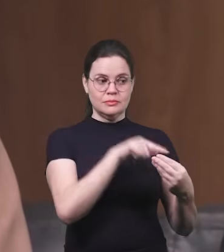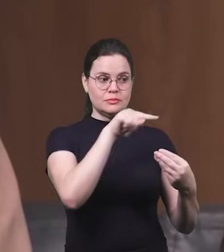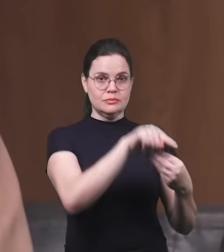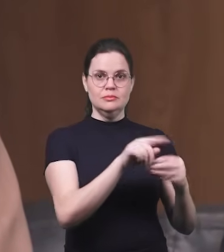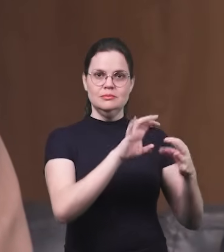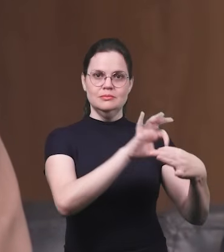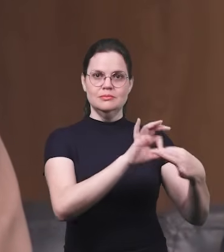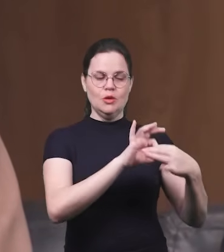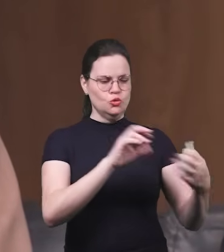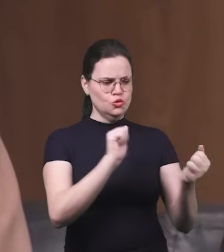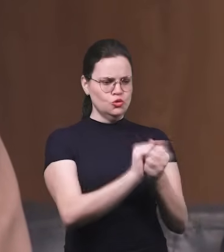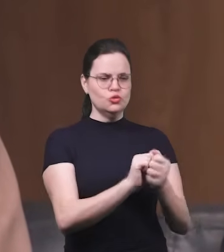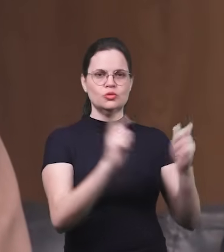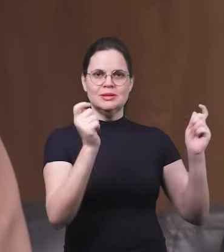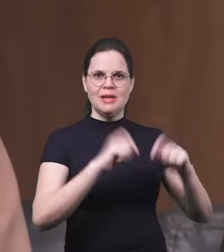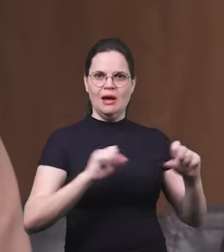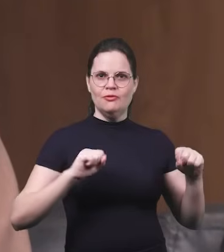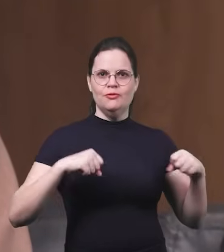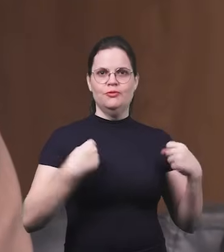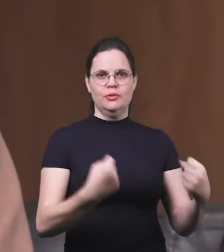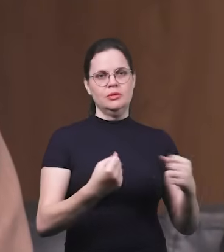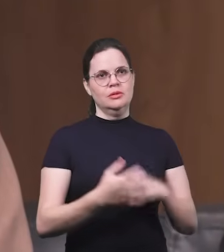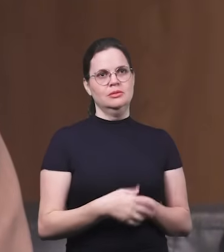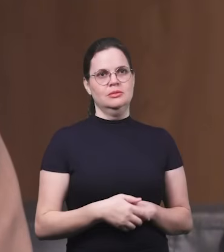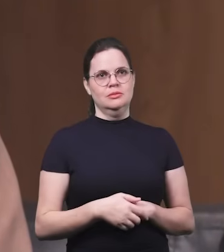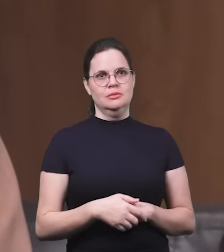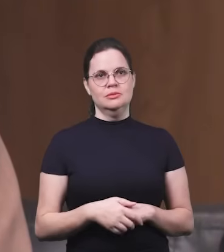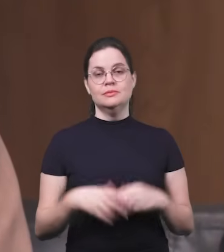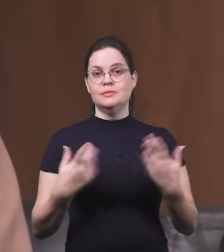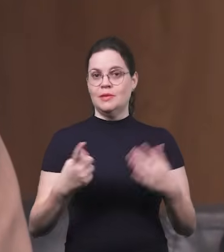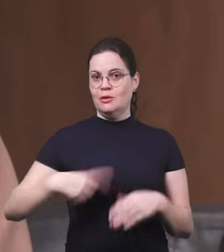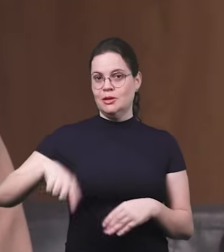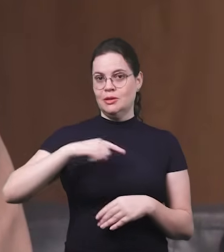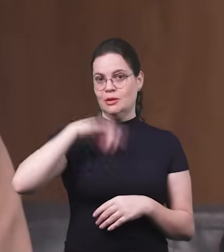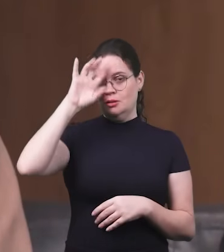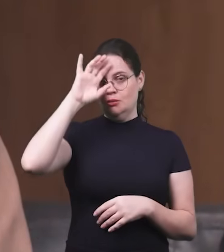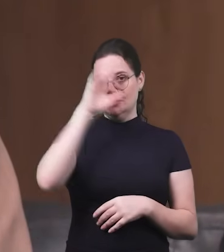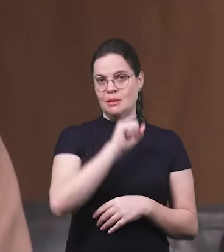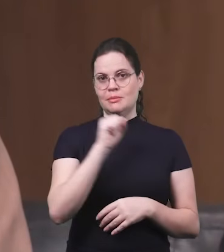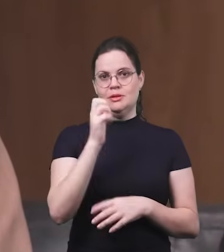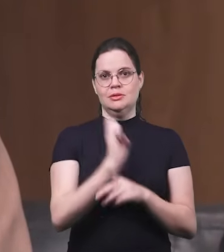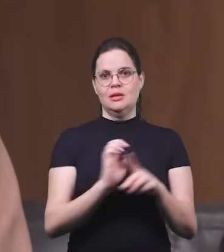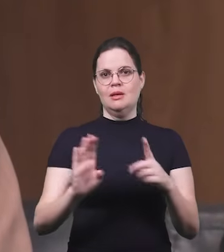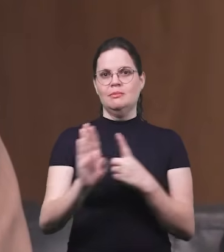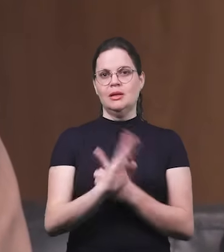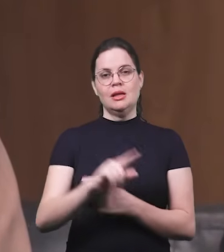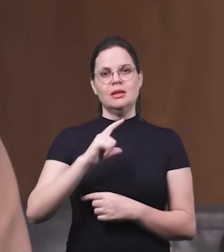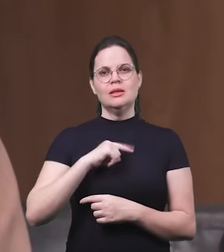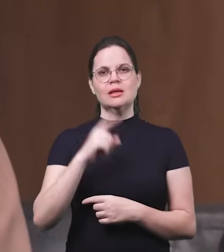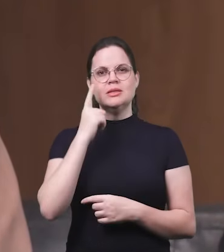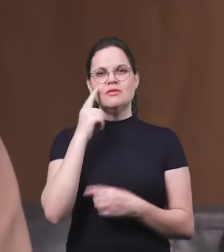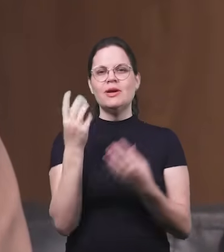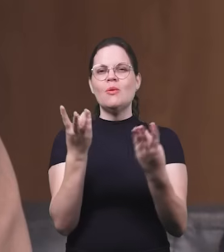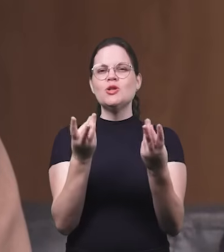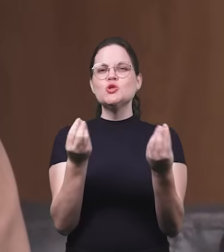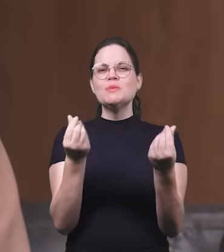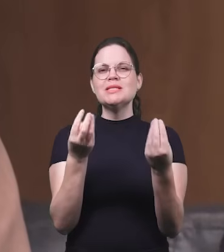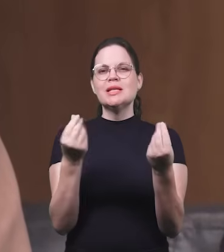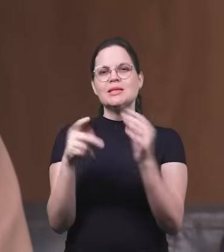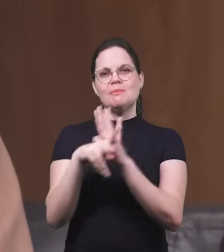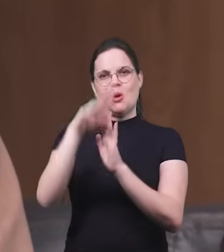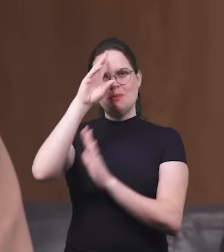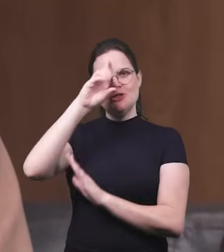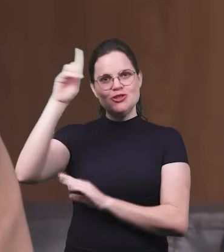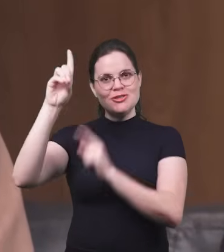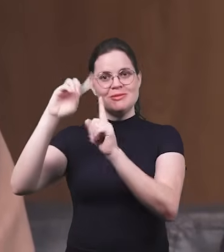estrutura humana, né? Que são os gravetos. Então, é aquilo que a gente tem aprendido, né, na escola bíblica, Muito a substância, o aiônios, né, a